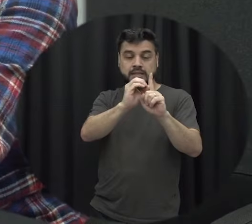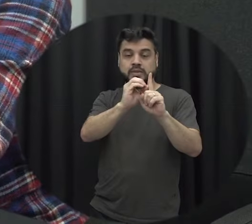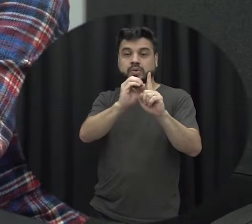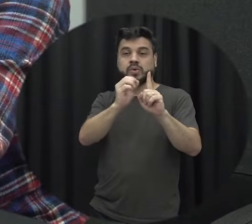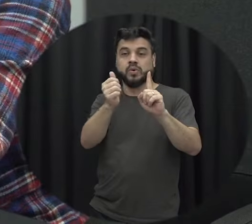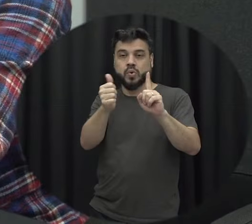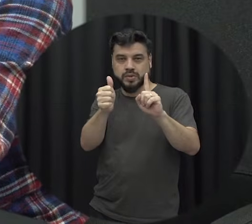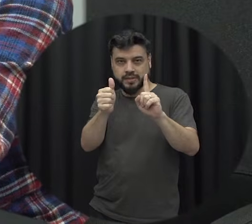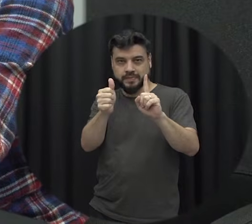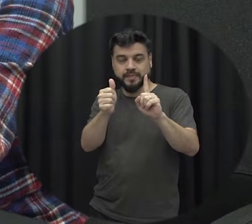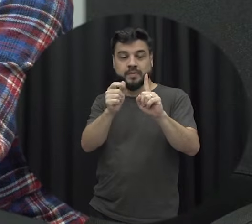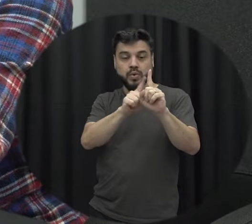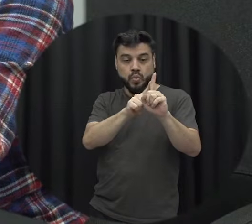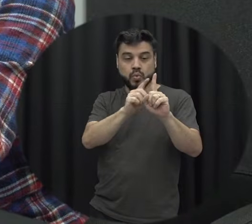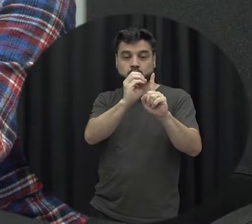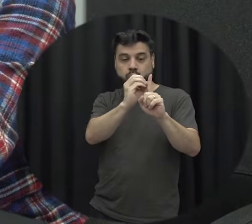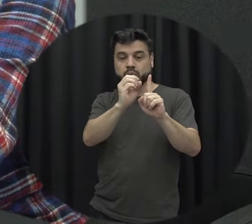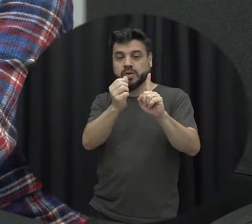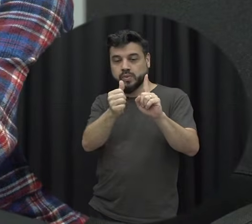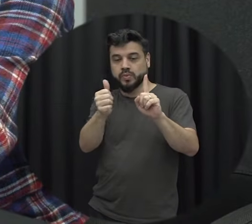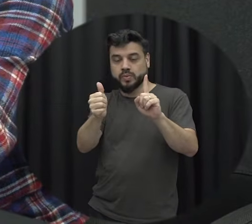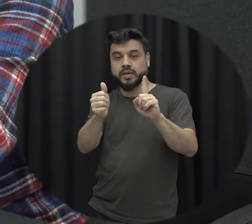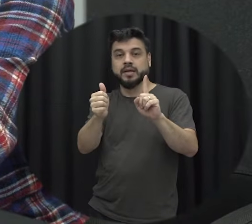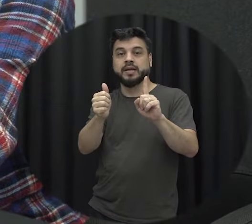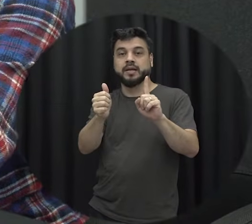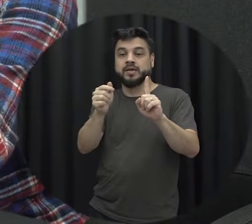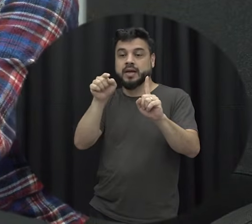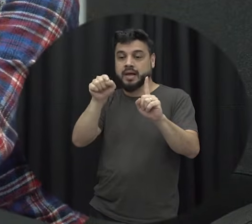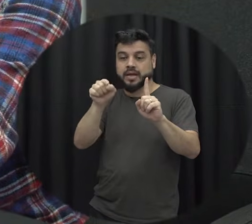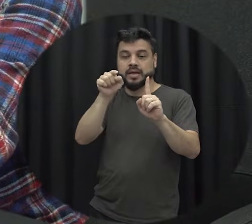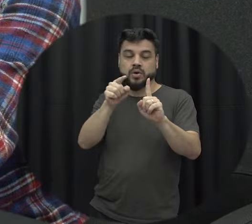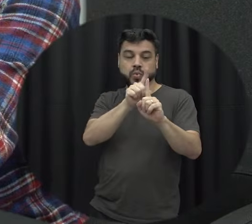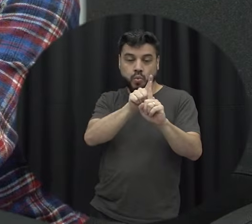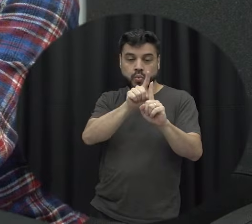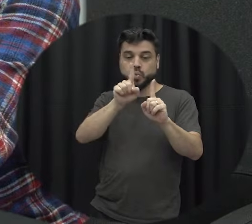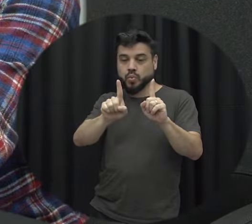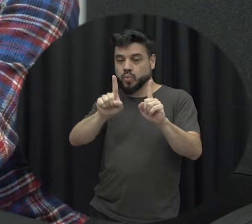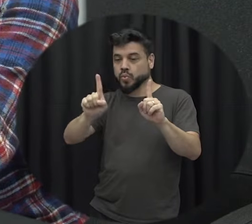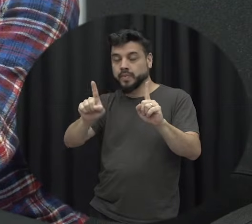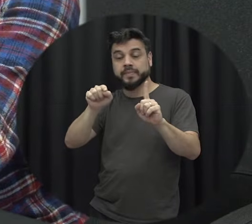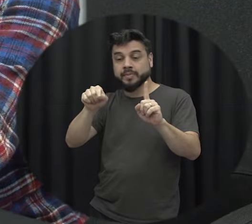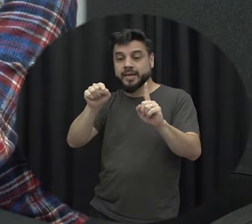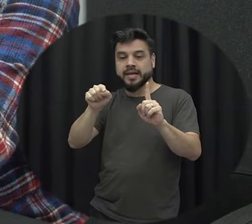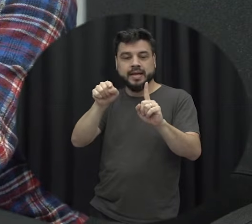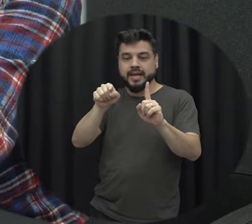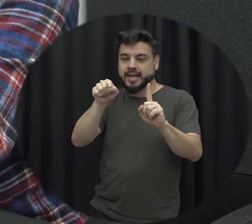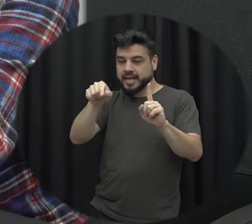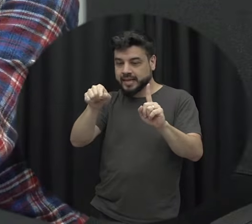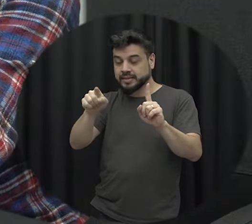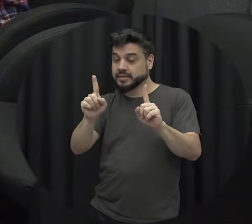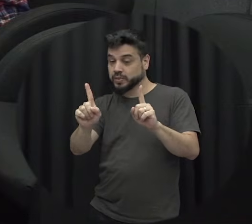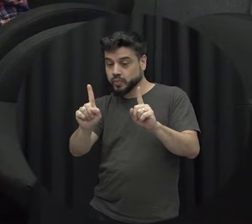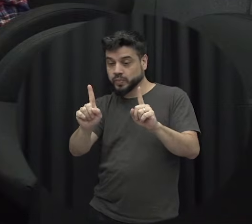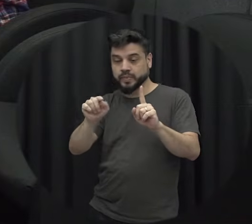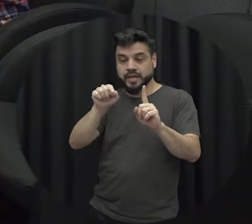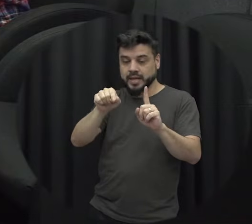da posição que esse número está colocado, ele tem um valor. O 1 que está na casa das centenas, ele vale uma